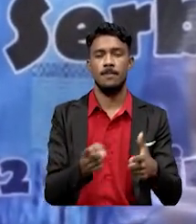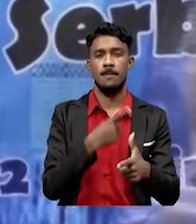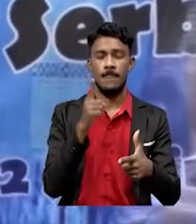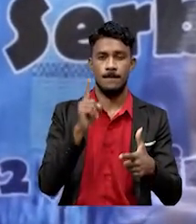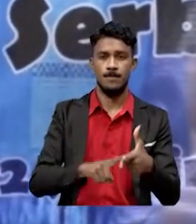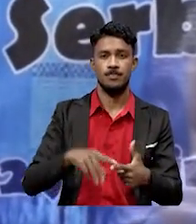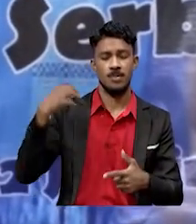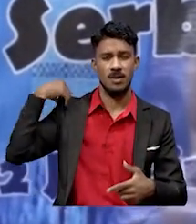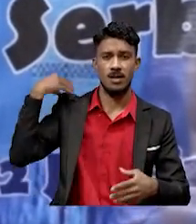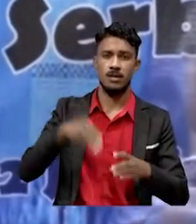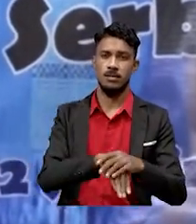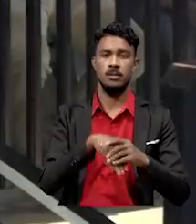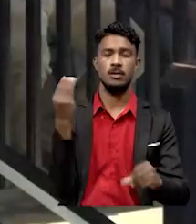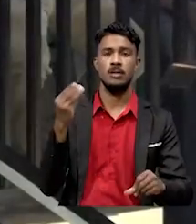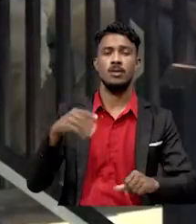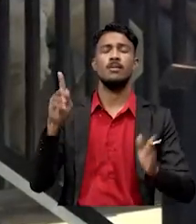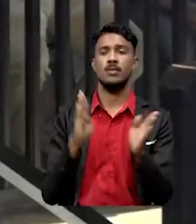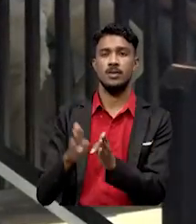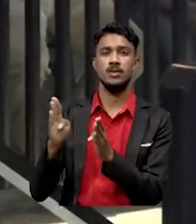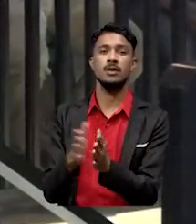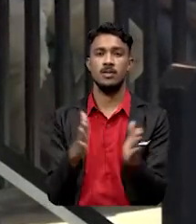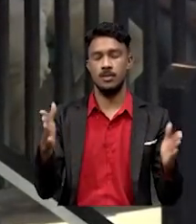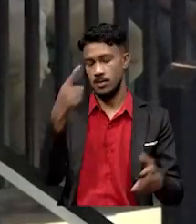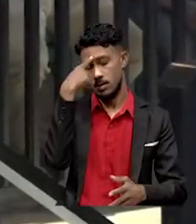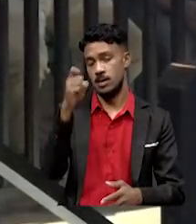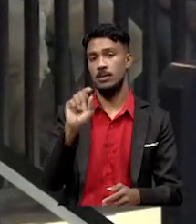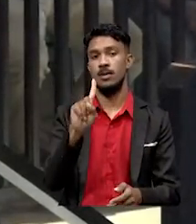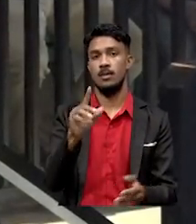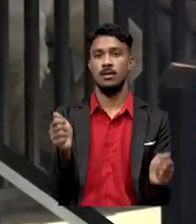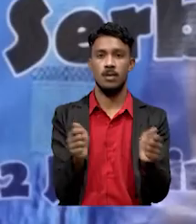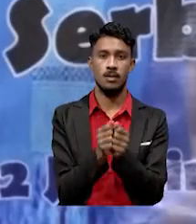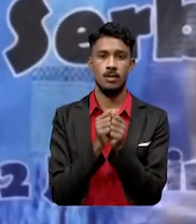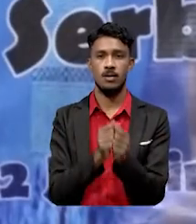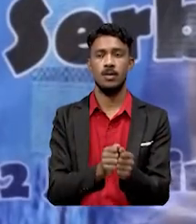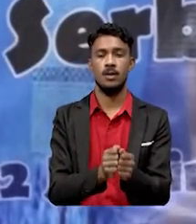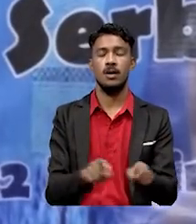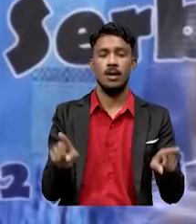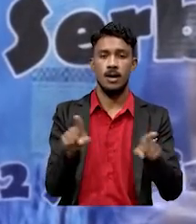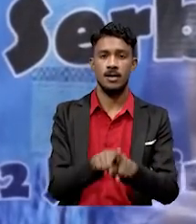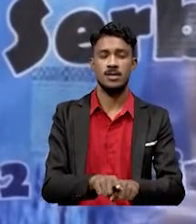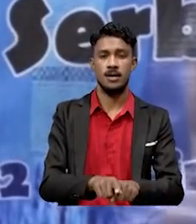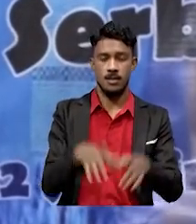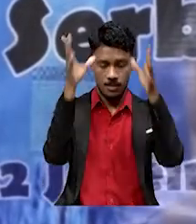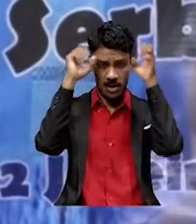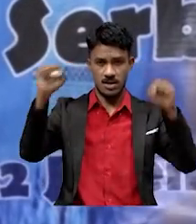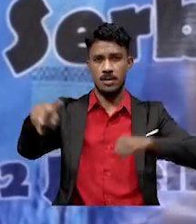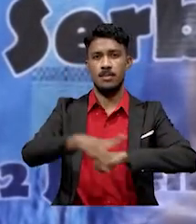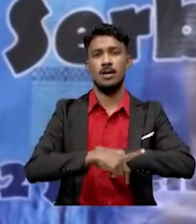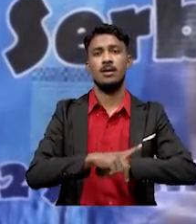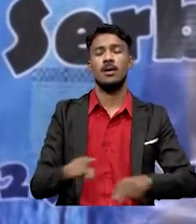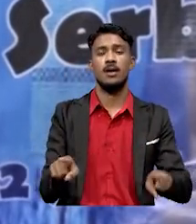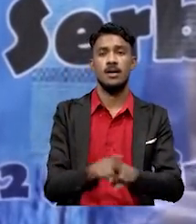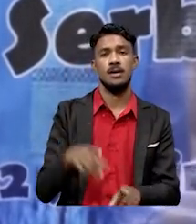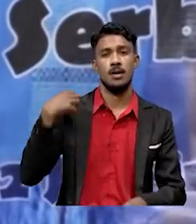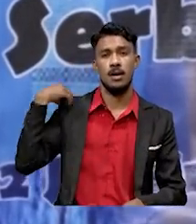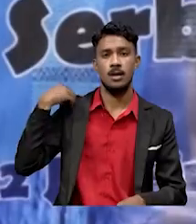designar, nemos processo democrático. Para ne, assume no de presidente partido, e mostra essa candidata.